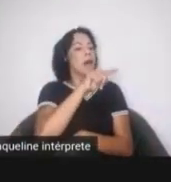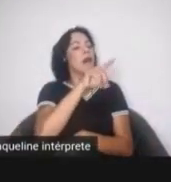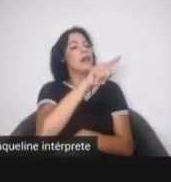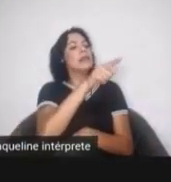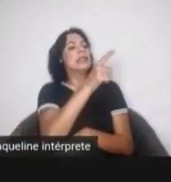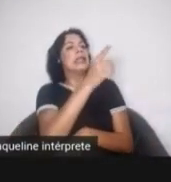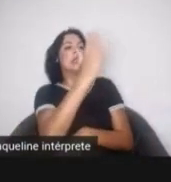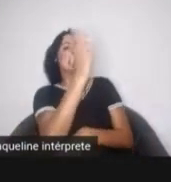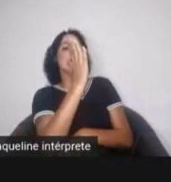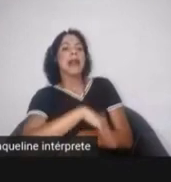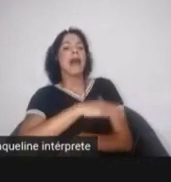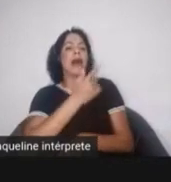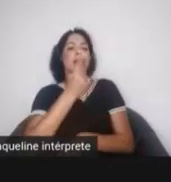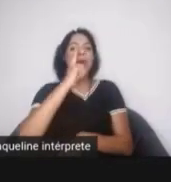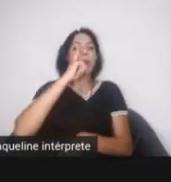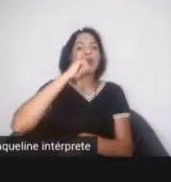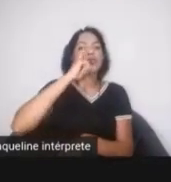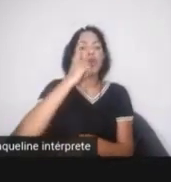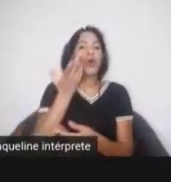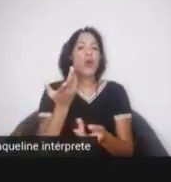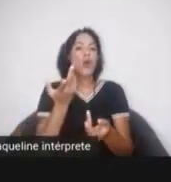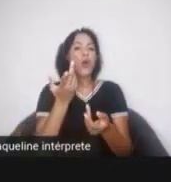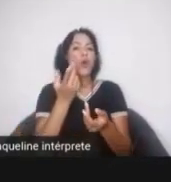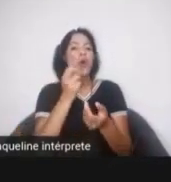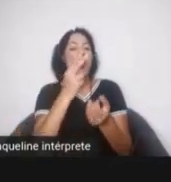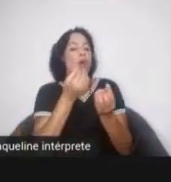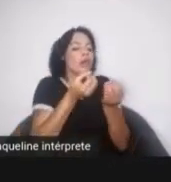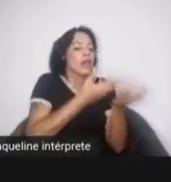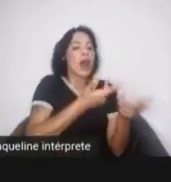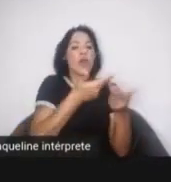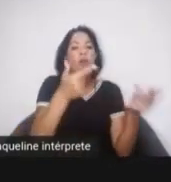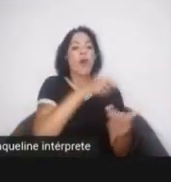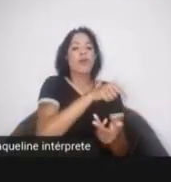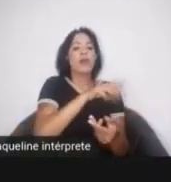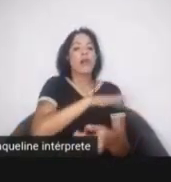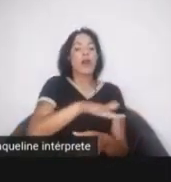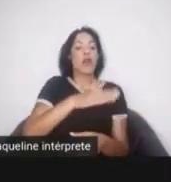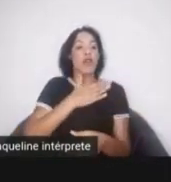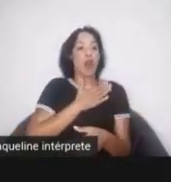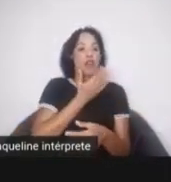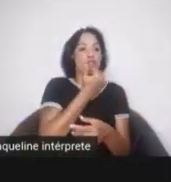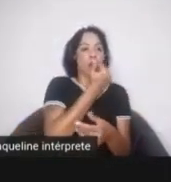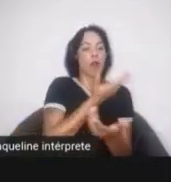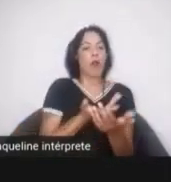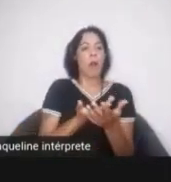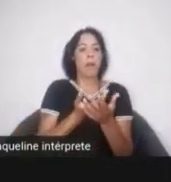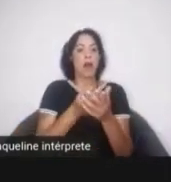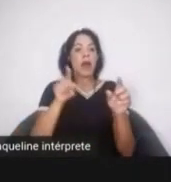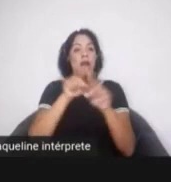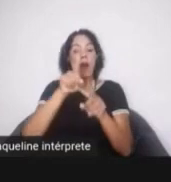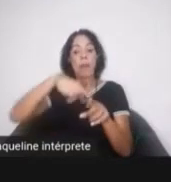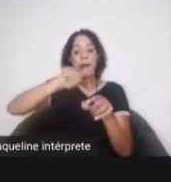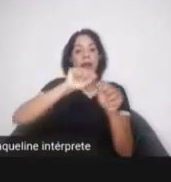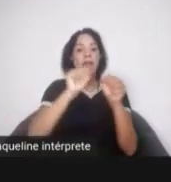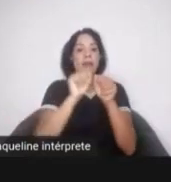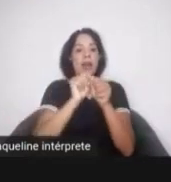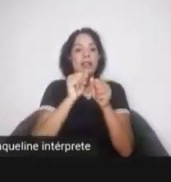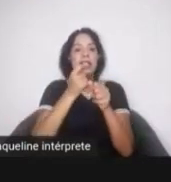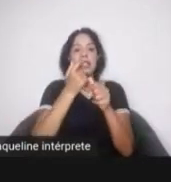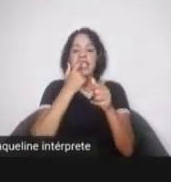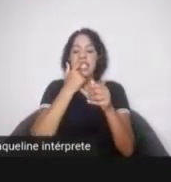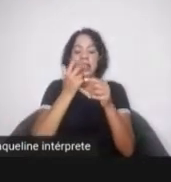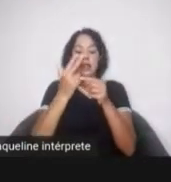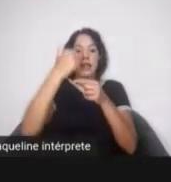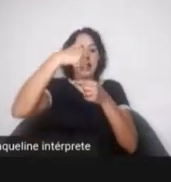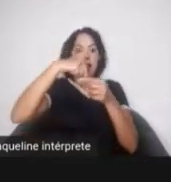o biscoito, a sobremesa que a criança gosta de comer, plastificamos e criamos cards para que aquela criança possa usar